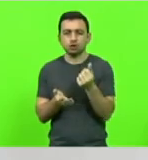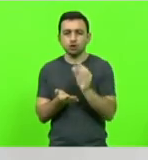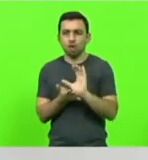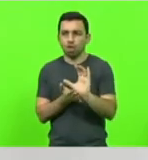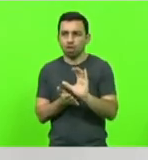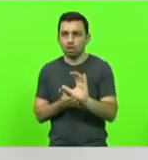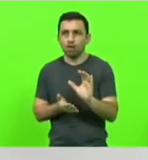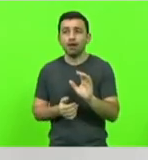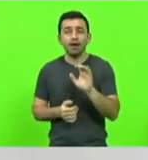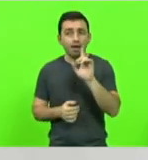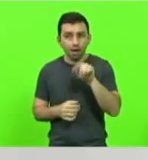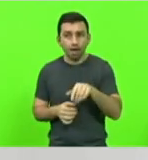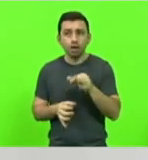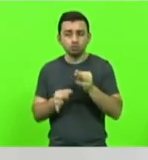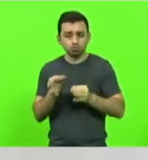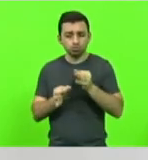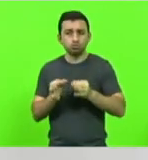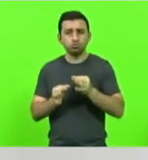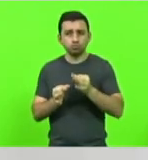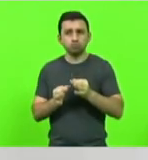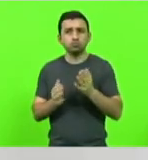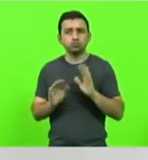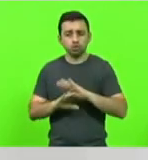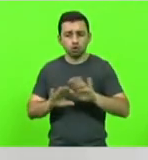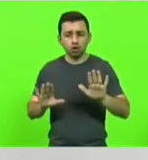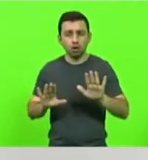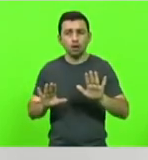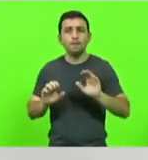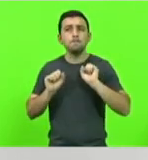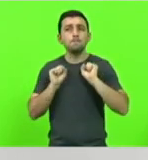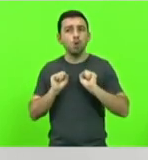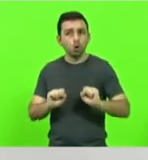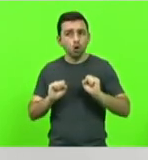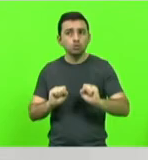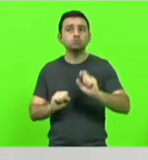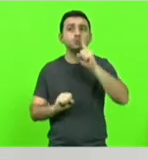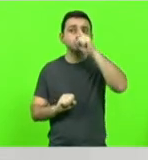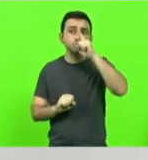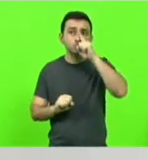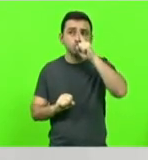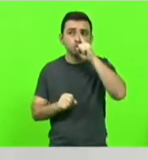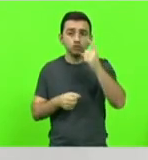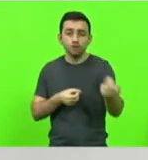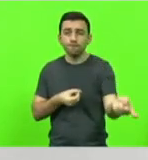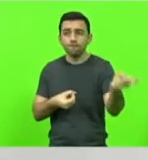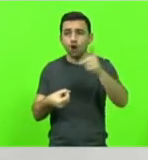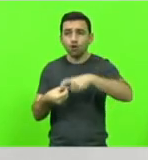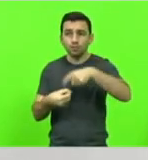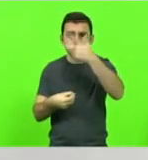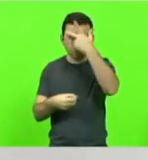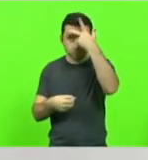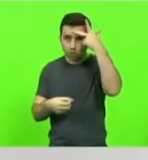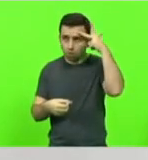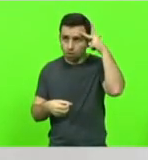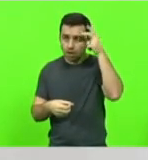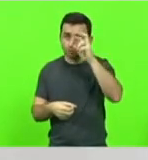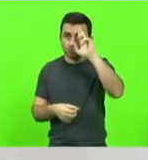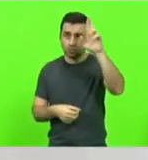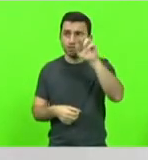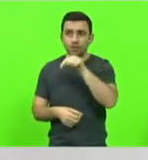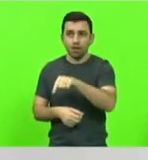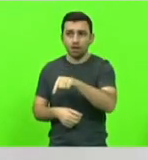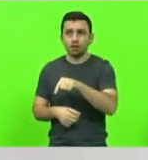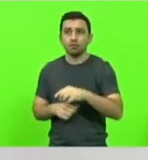ainda está ainda judicializado. Ou seja, corre o risco ainda dele ser devolvido aos donos e, pasmem,